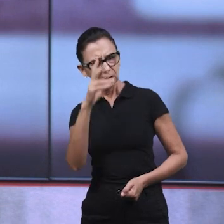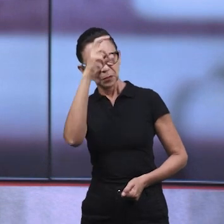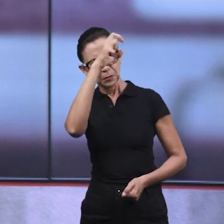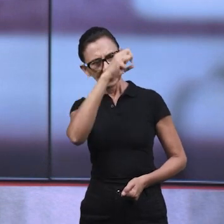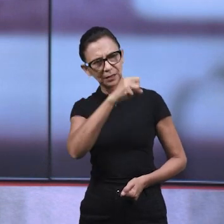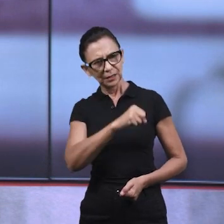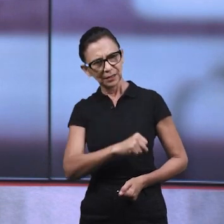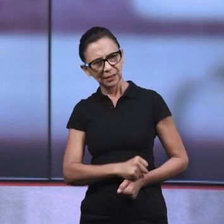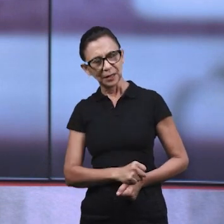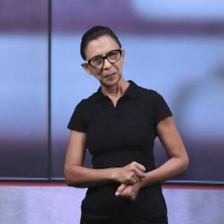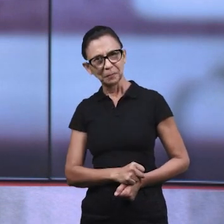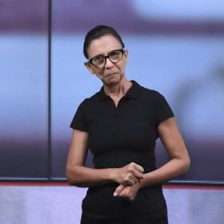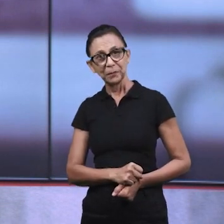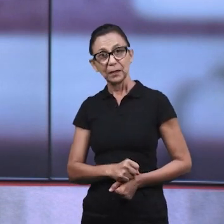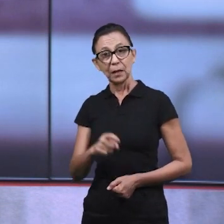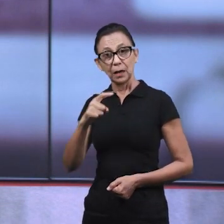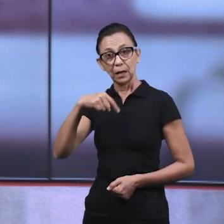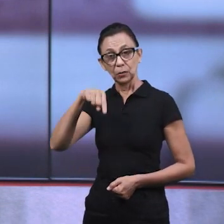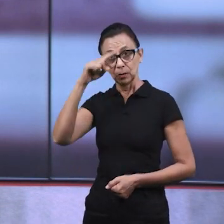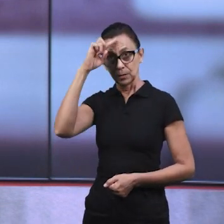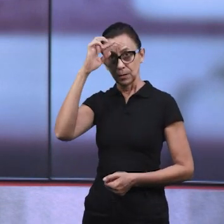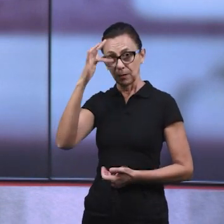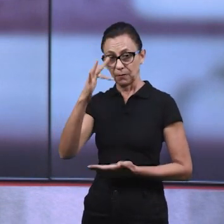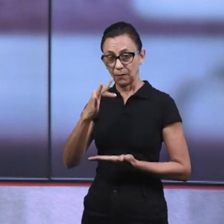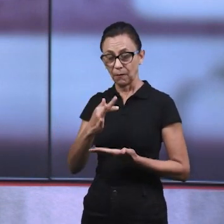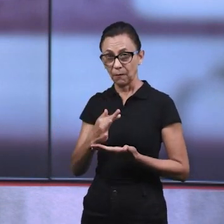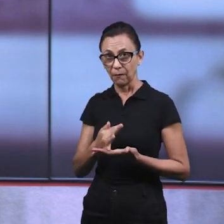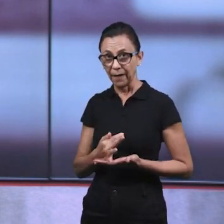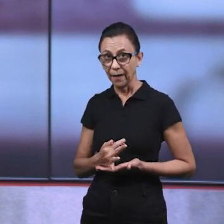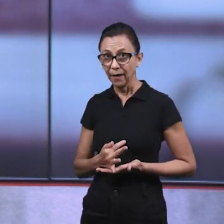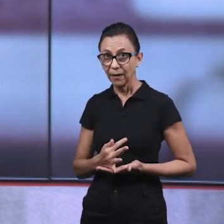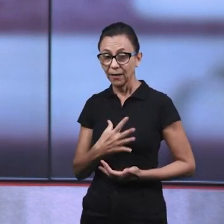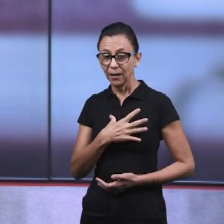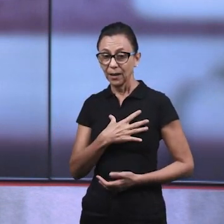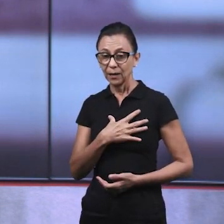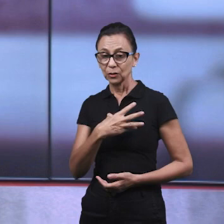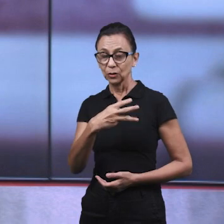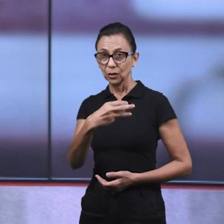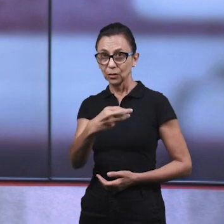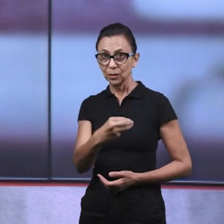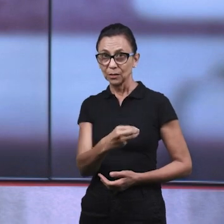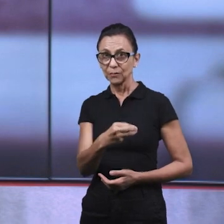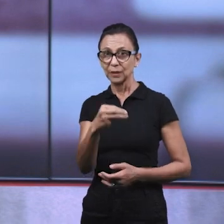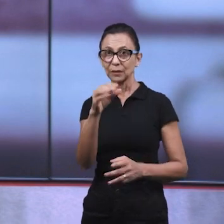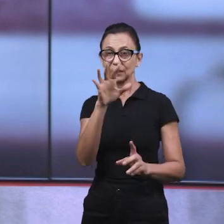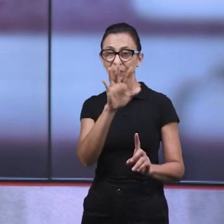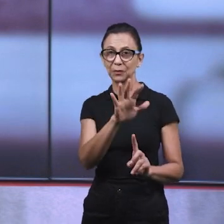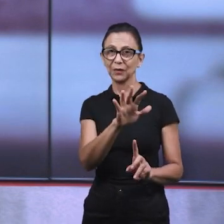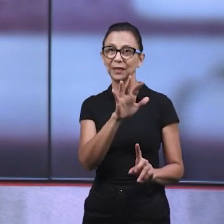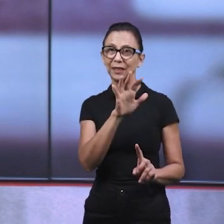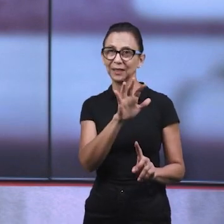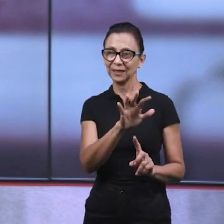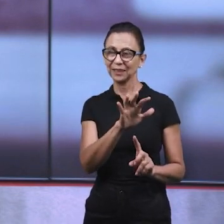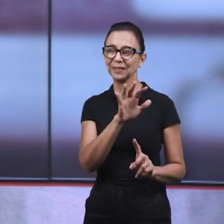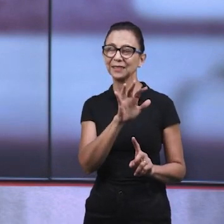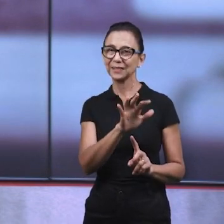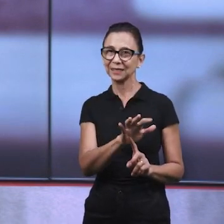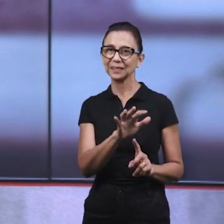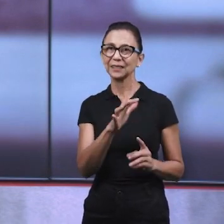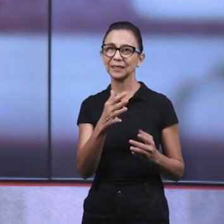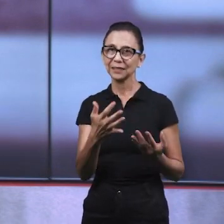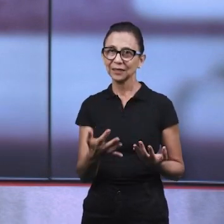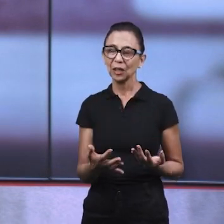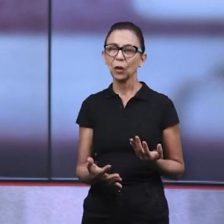a nossa fé influencia a vida de nossos filhos. É nesse sentido que a palavra é constitutiva. É